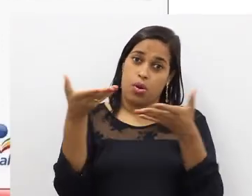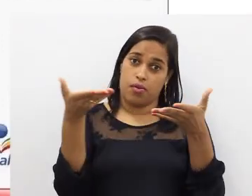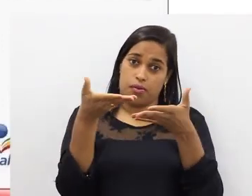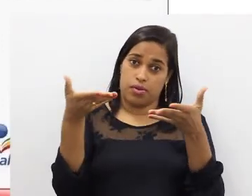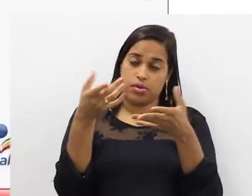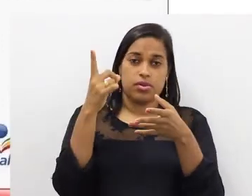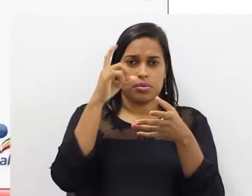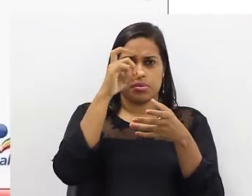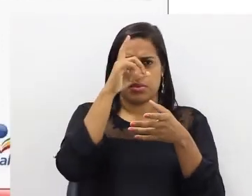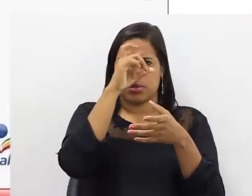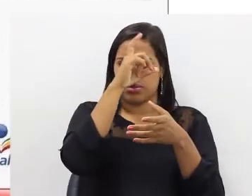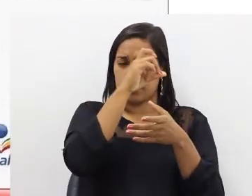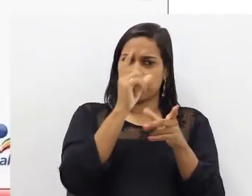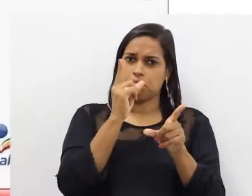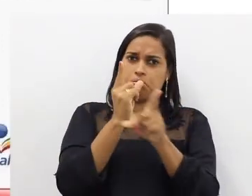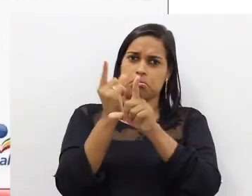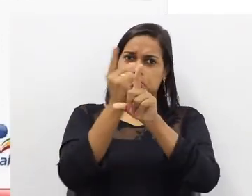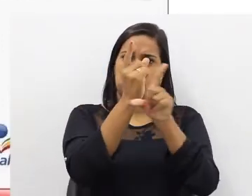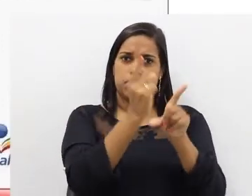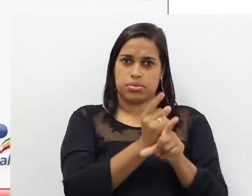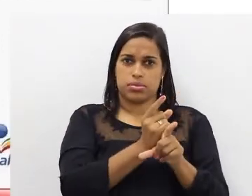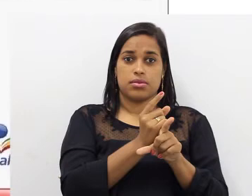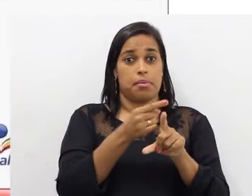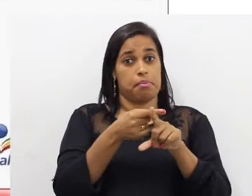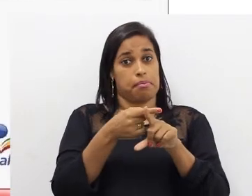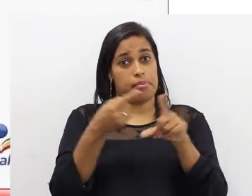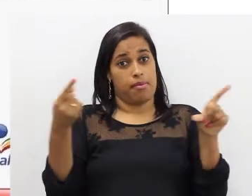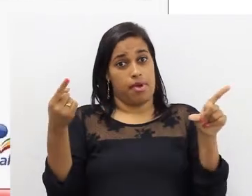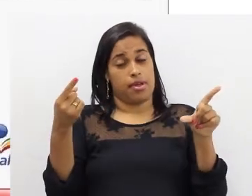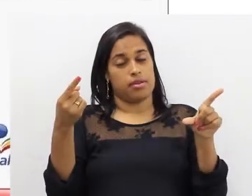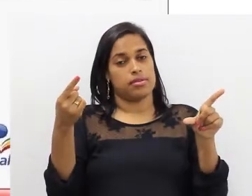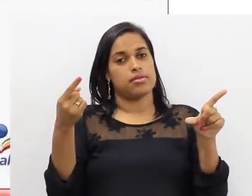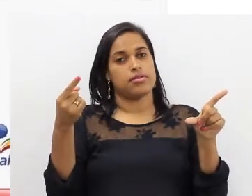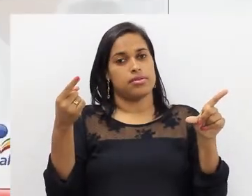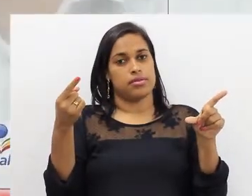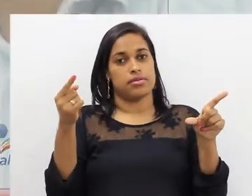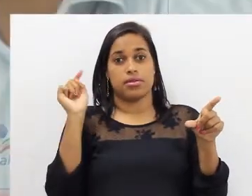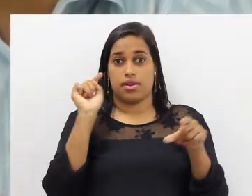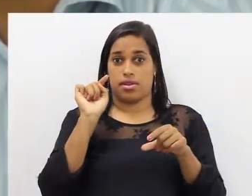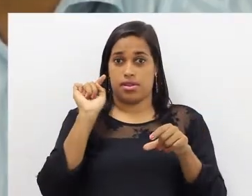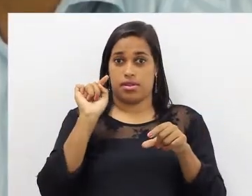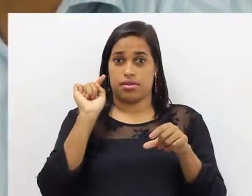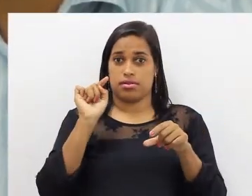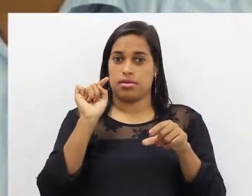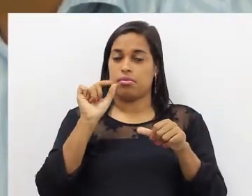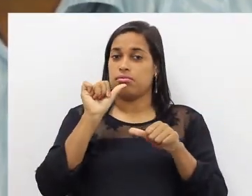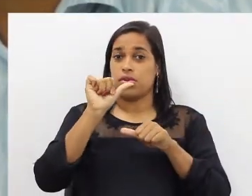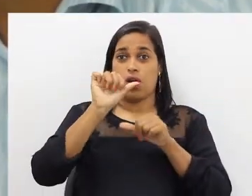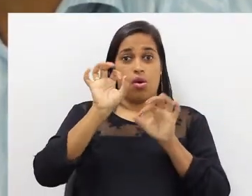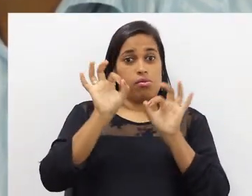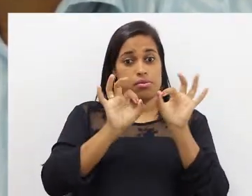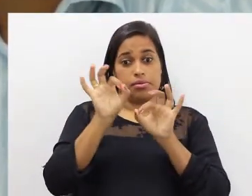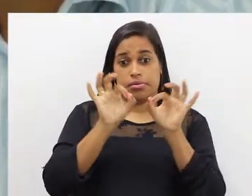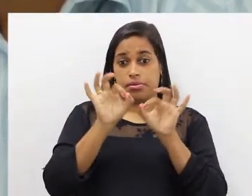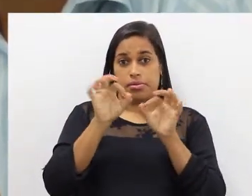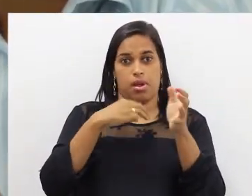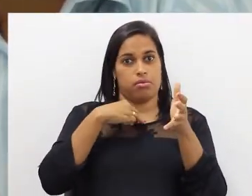ser difícil você encontrar, mas a rede mesh vem aí para revolucionar a transmissão de